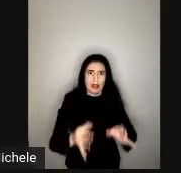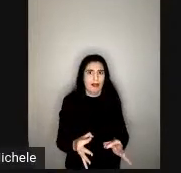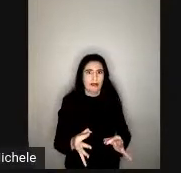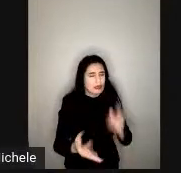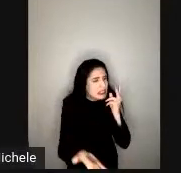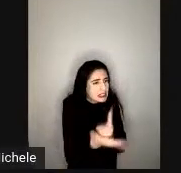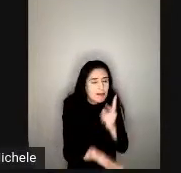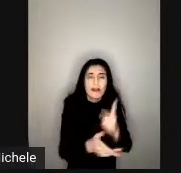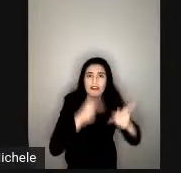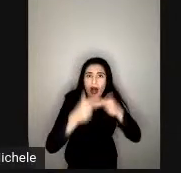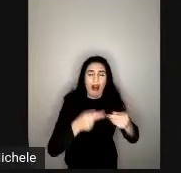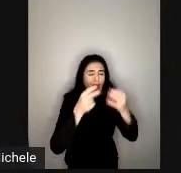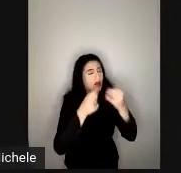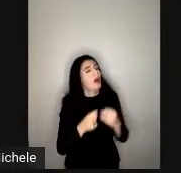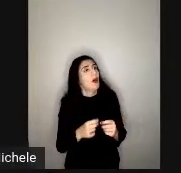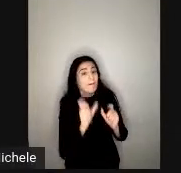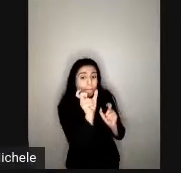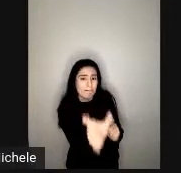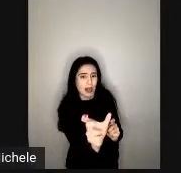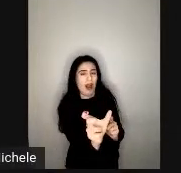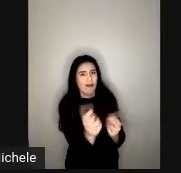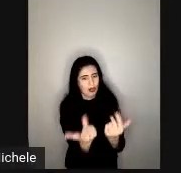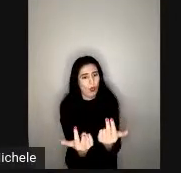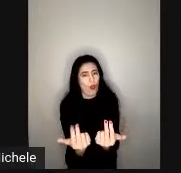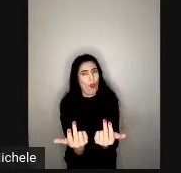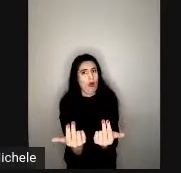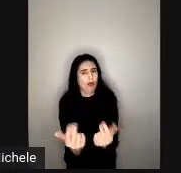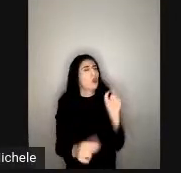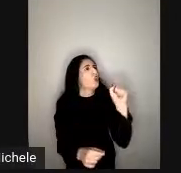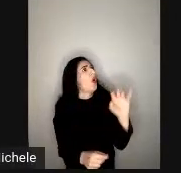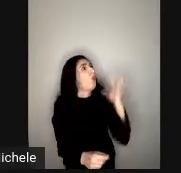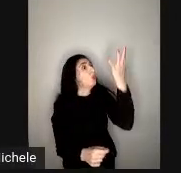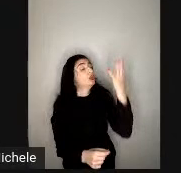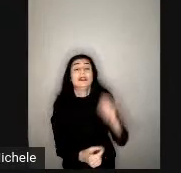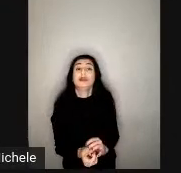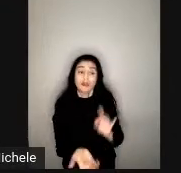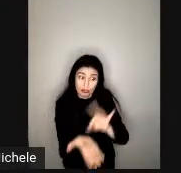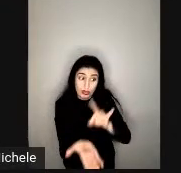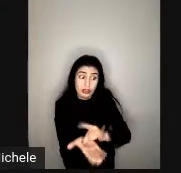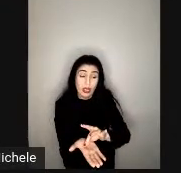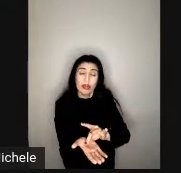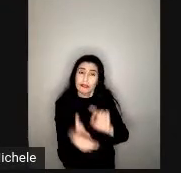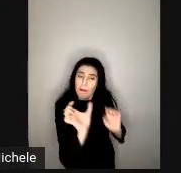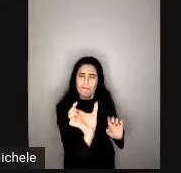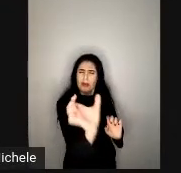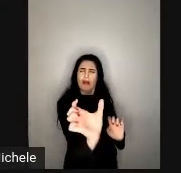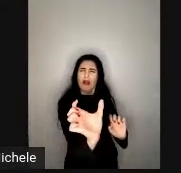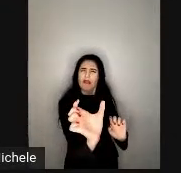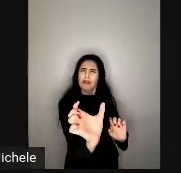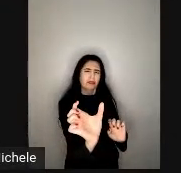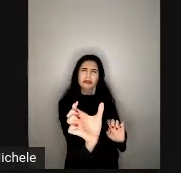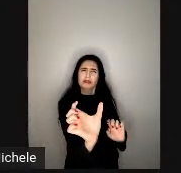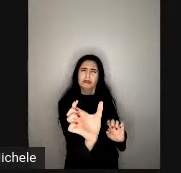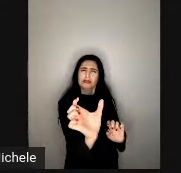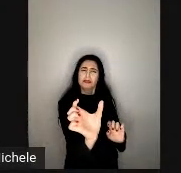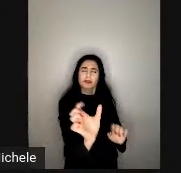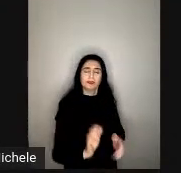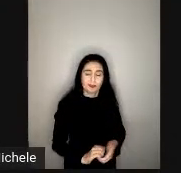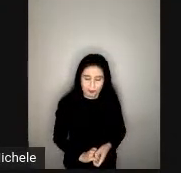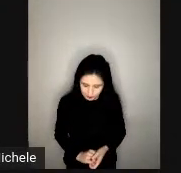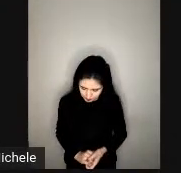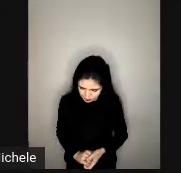compreendendo o que estava acontecendo. Então, acho que são coisas que, de fato, se você está